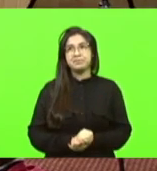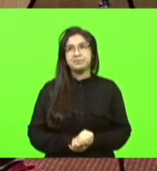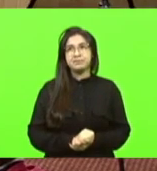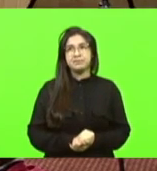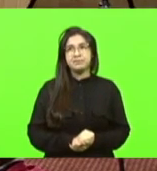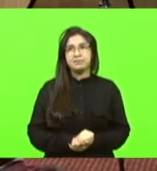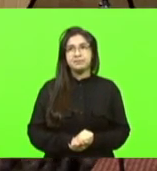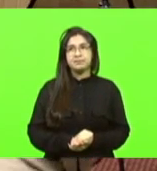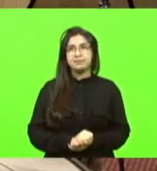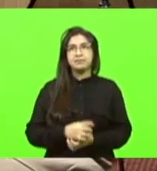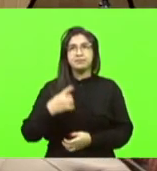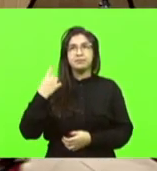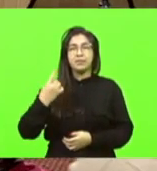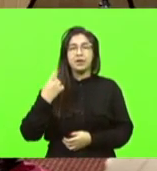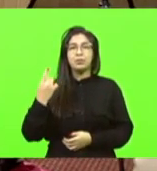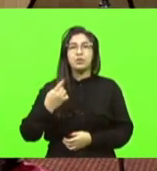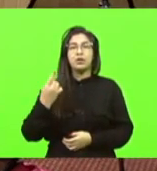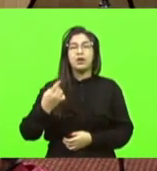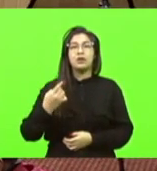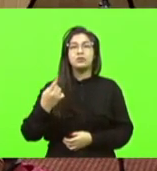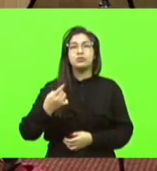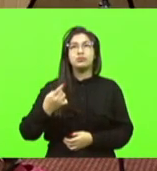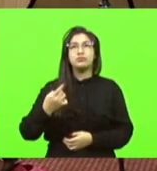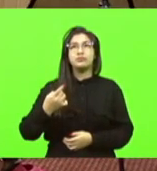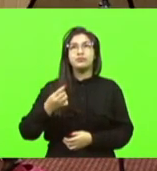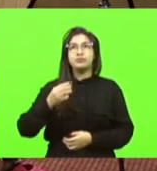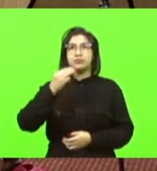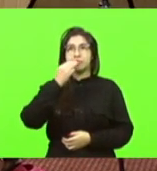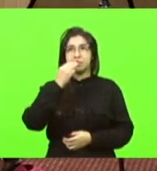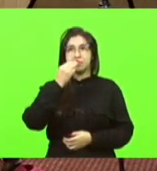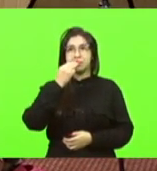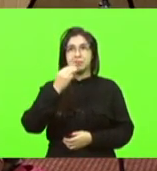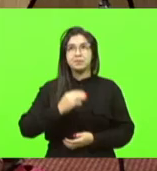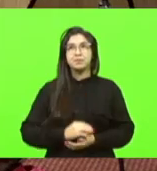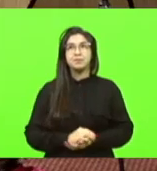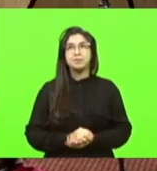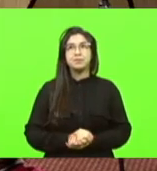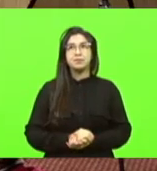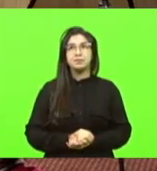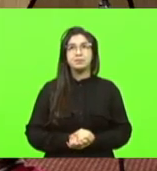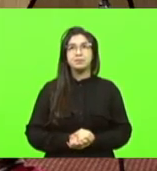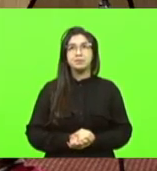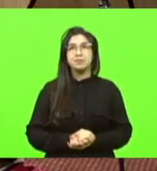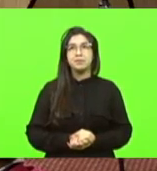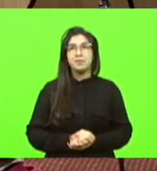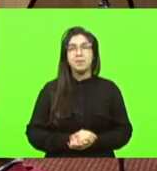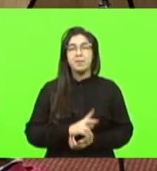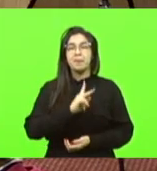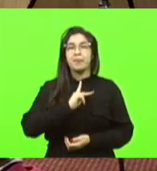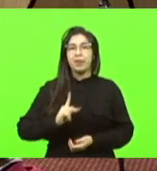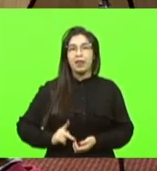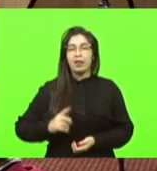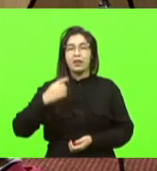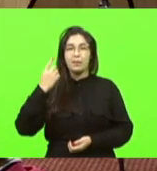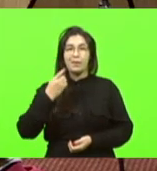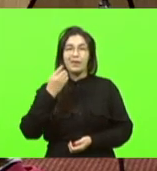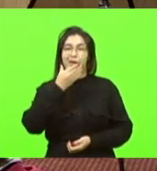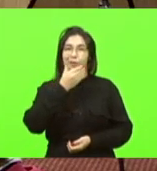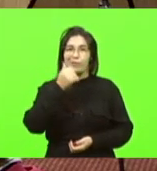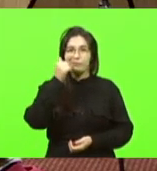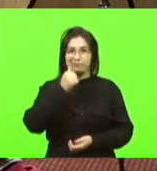palavra Deputado Moacir sopelsa precioso sua Presidente senhores deputados senhoras deputadas